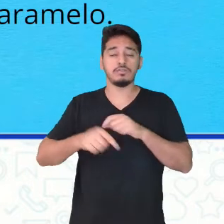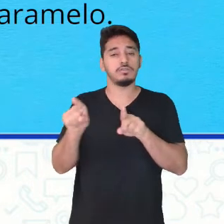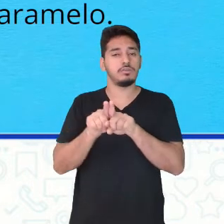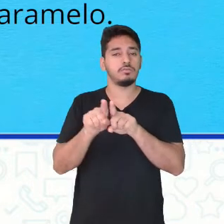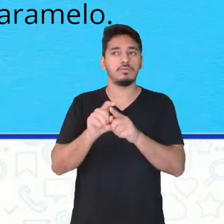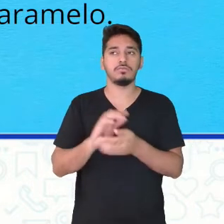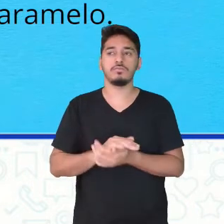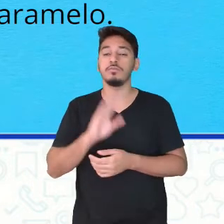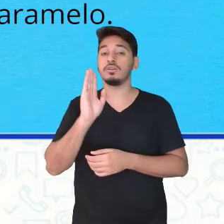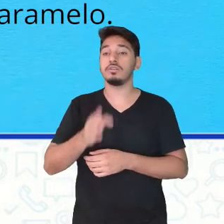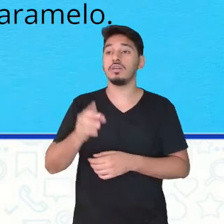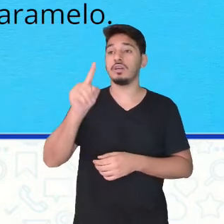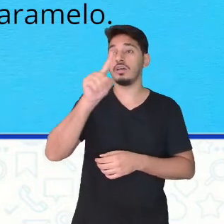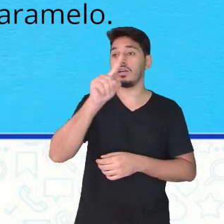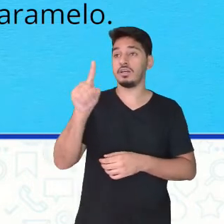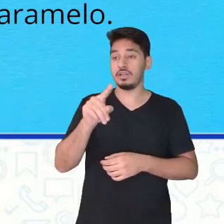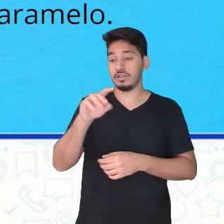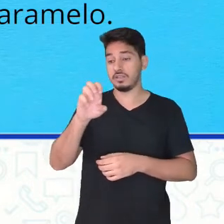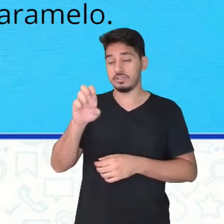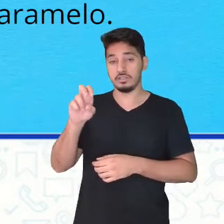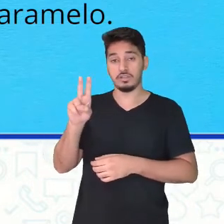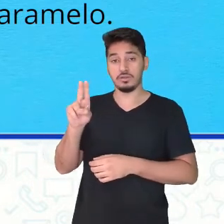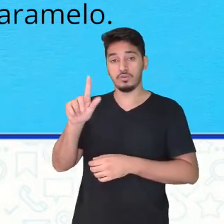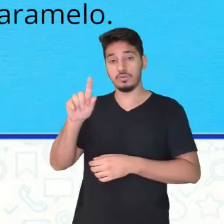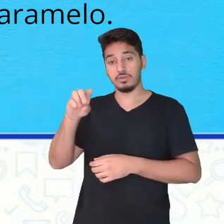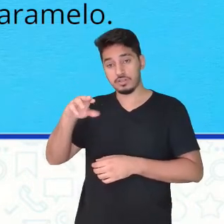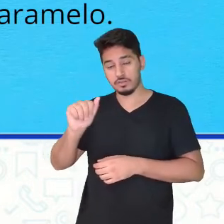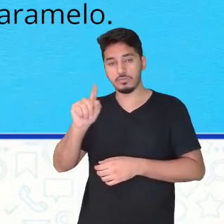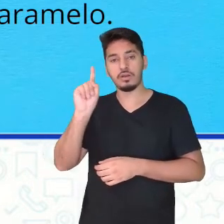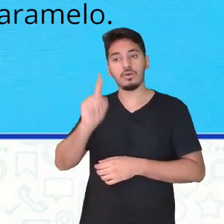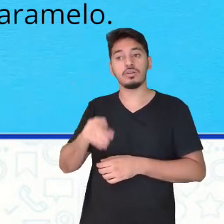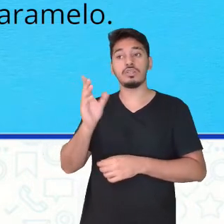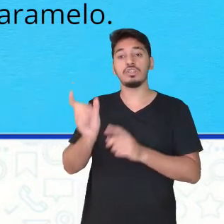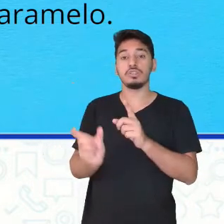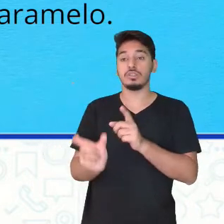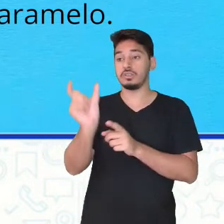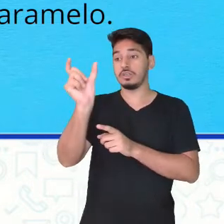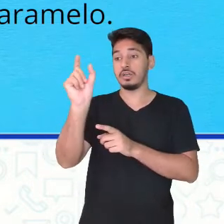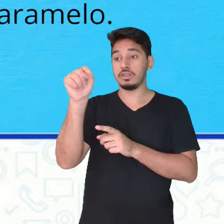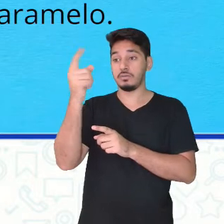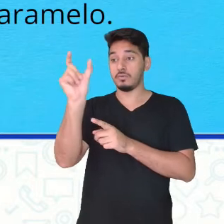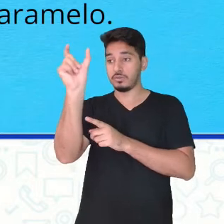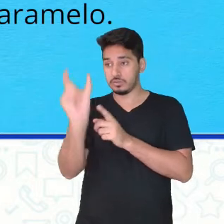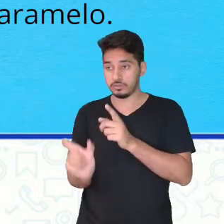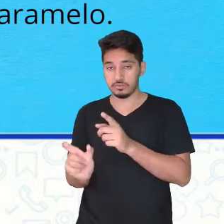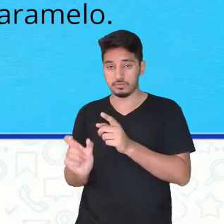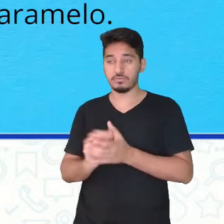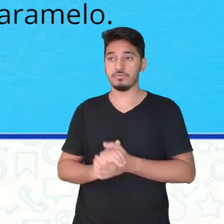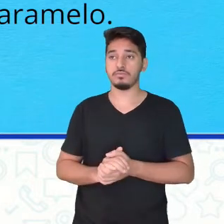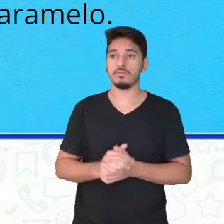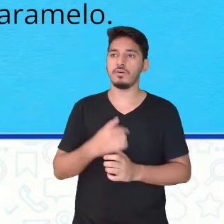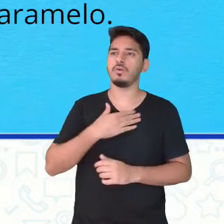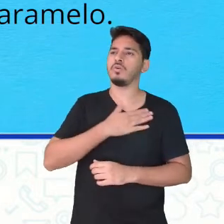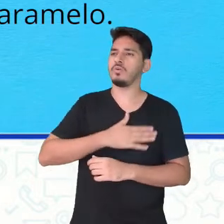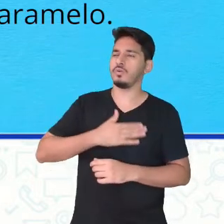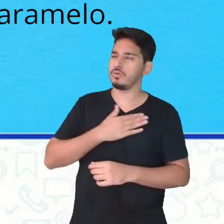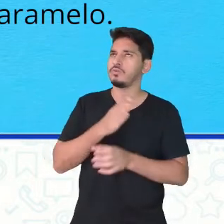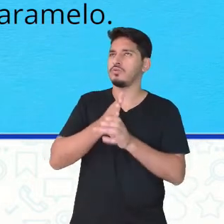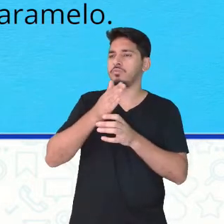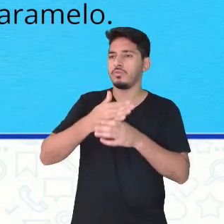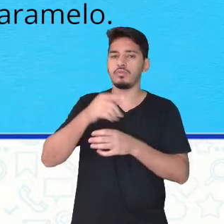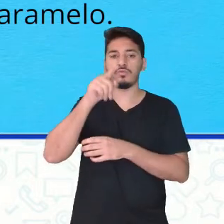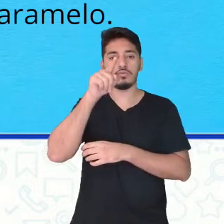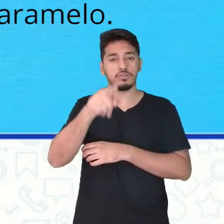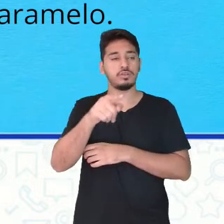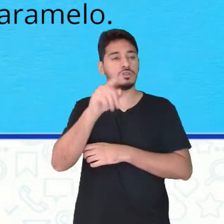Já a zeugma, ela é a omissão de um termo que já apareceu na frase. Então, vamos lá. Eu gosto de bolo,